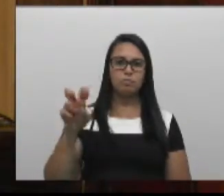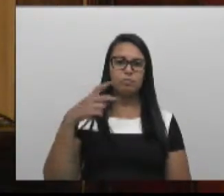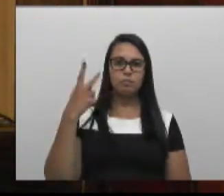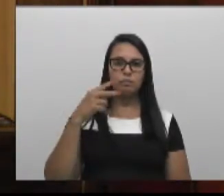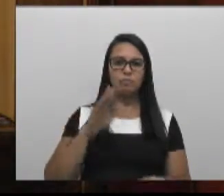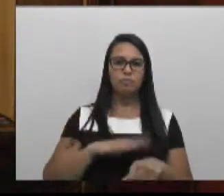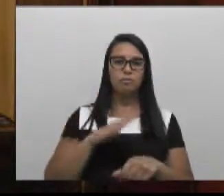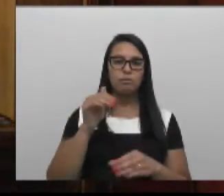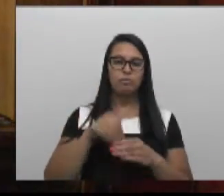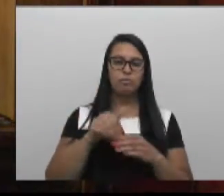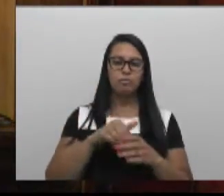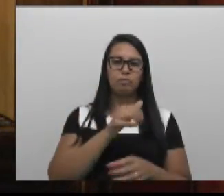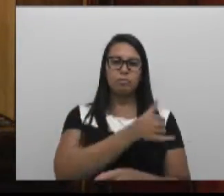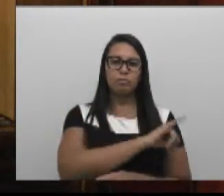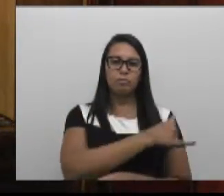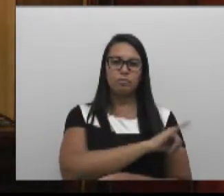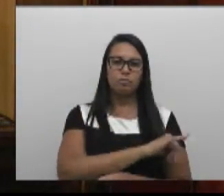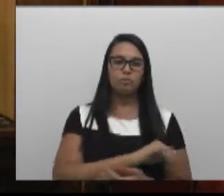votada do Rio de Janeiro